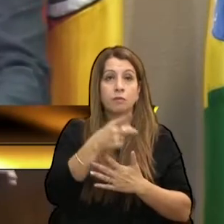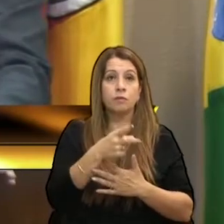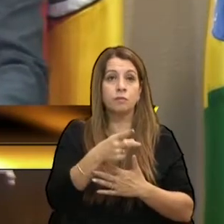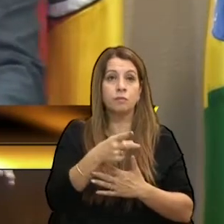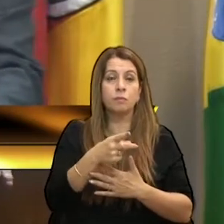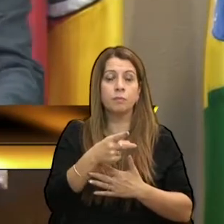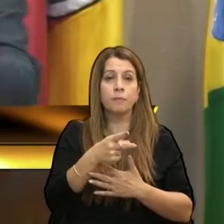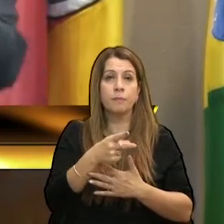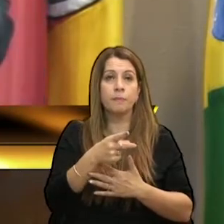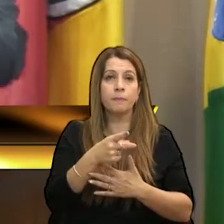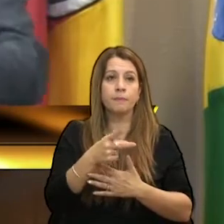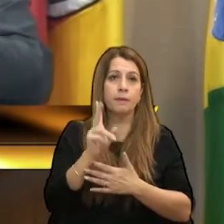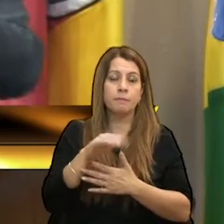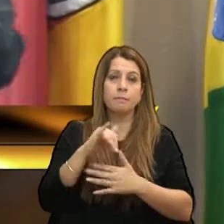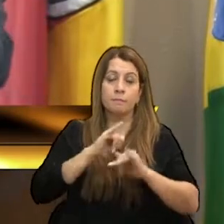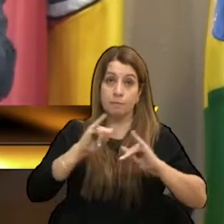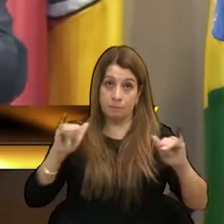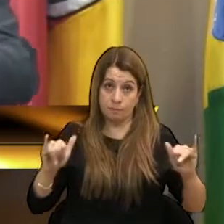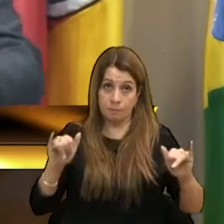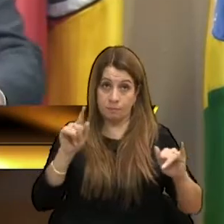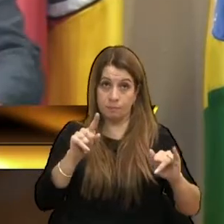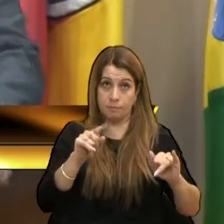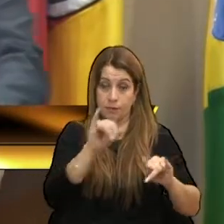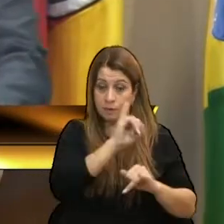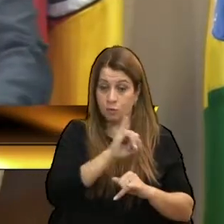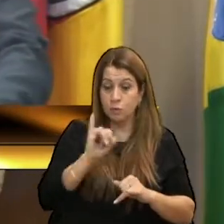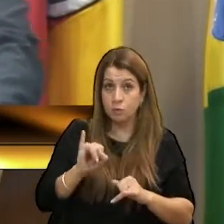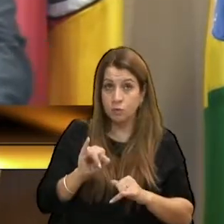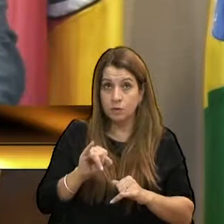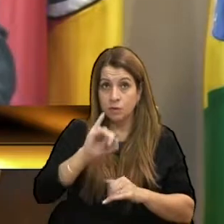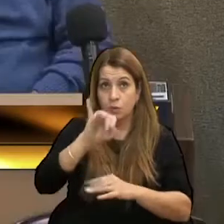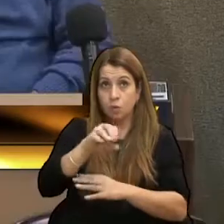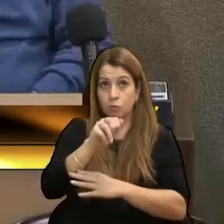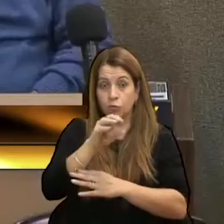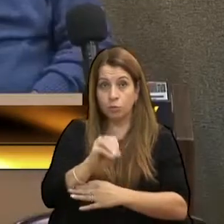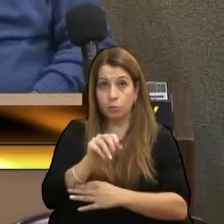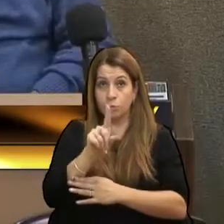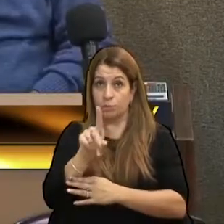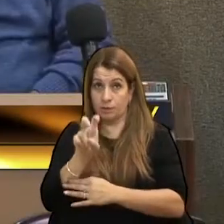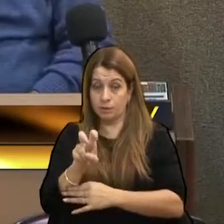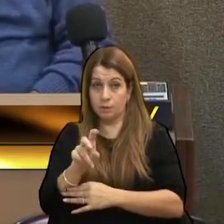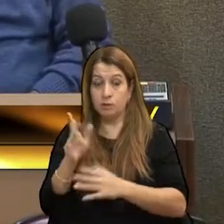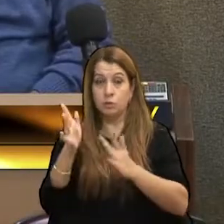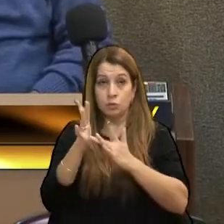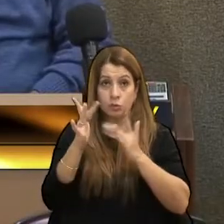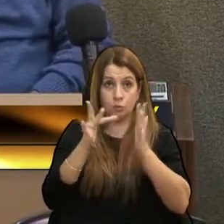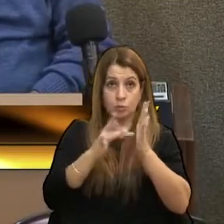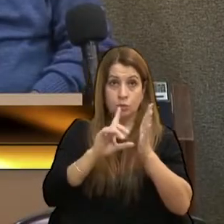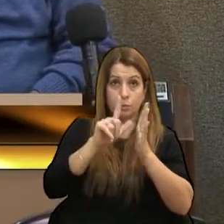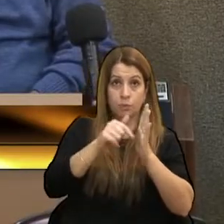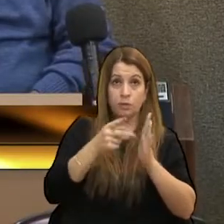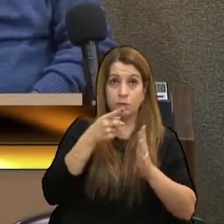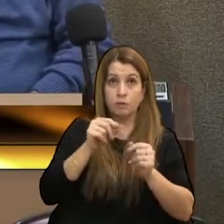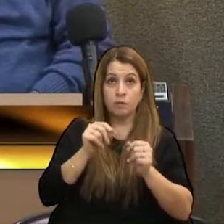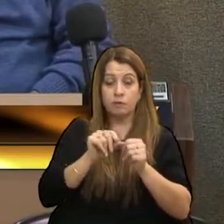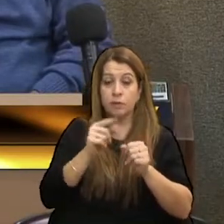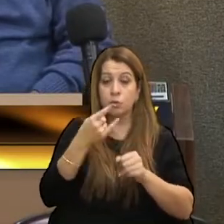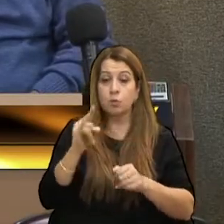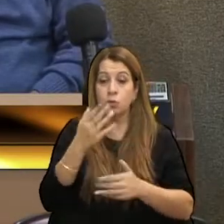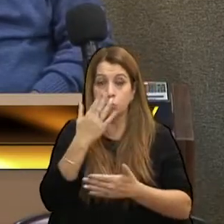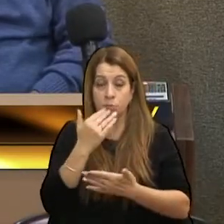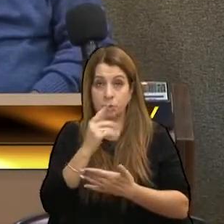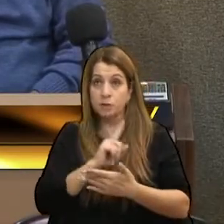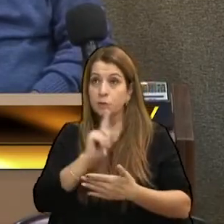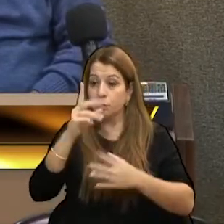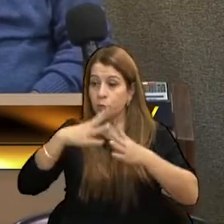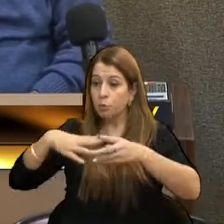cotejar essa informação, essa instrução lá em João 15, quando Jesus, depois de fazer a última ceia, ele sobe no